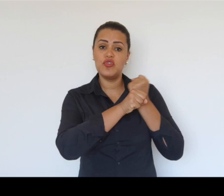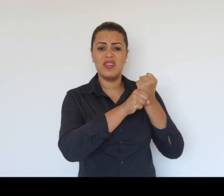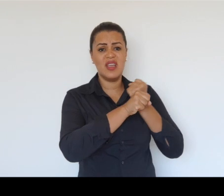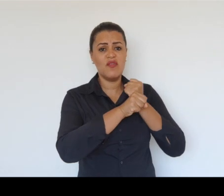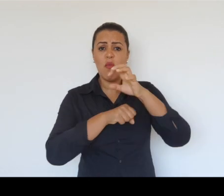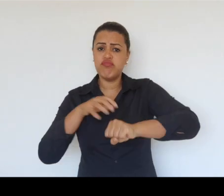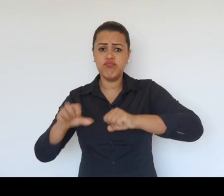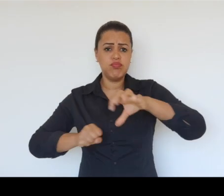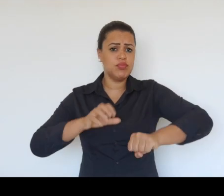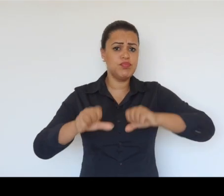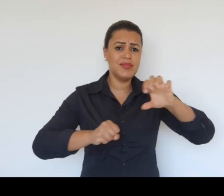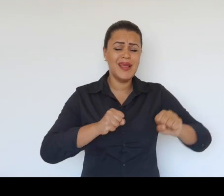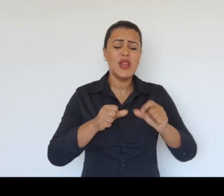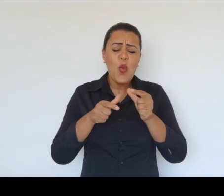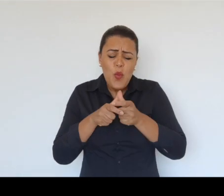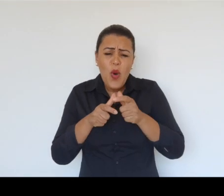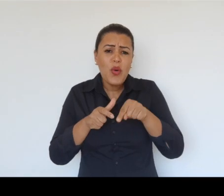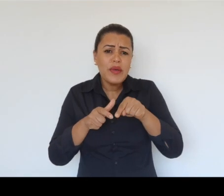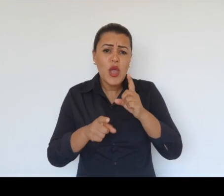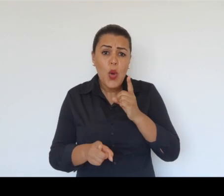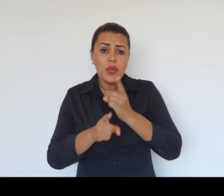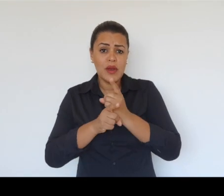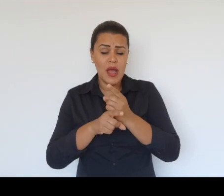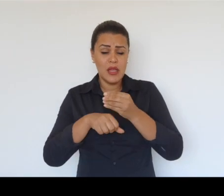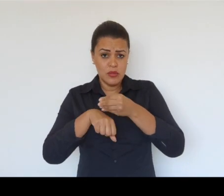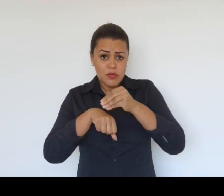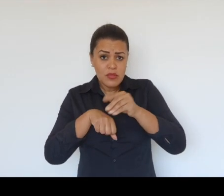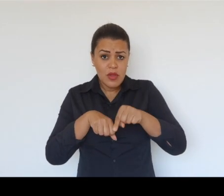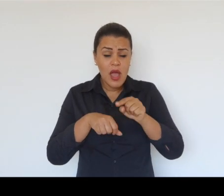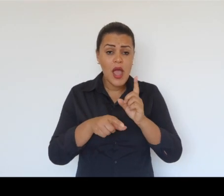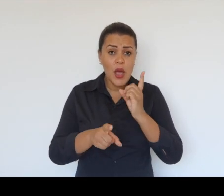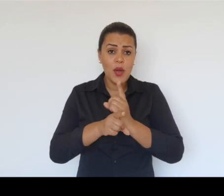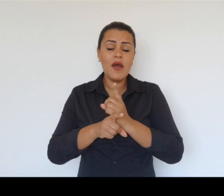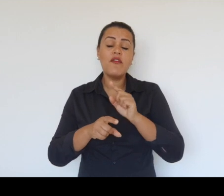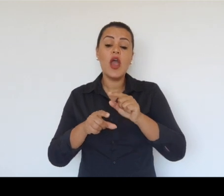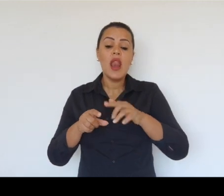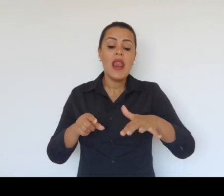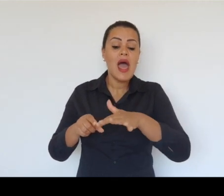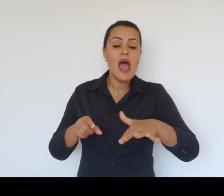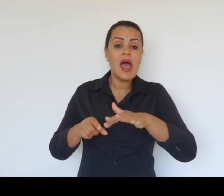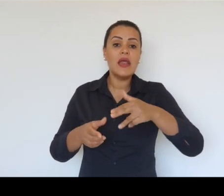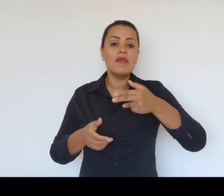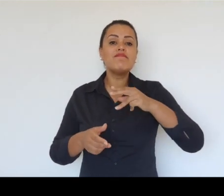No entanto, o pouco que foi encontrado no contexto de sepultamento.